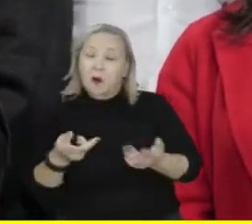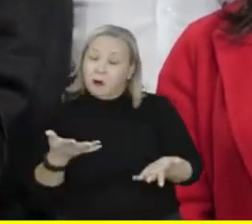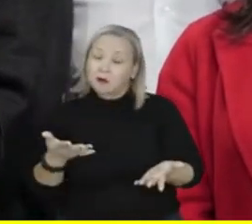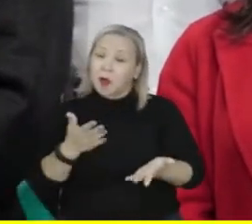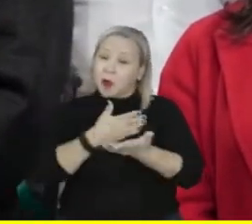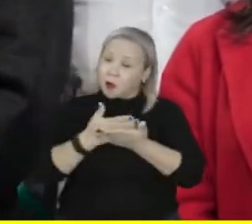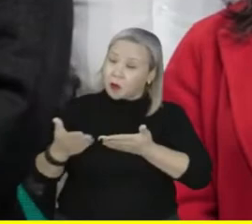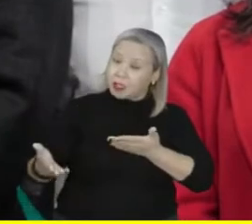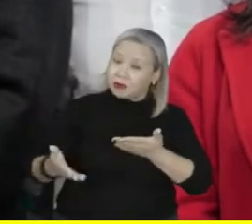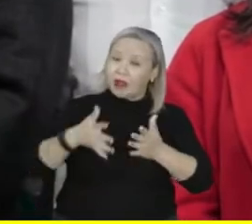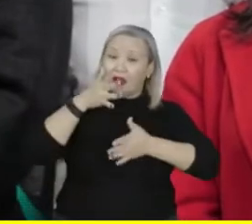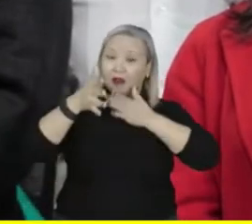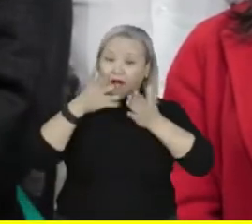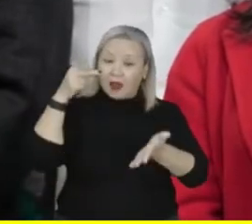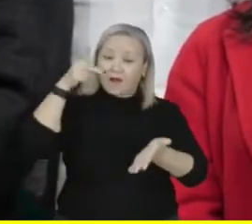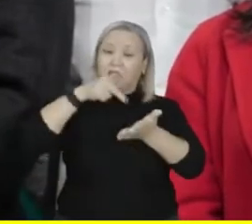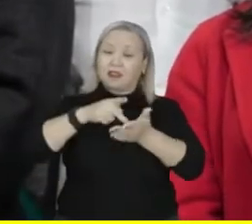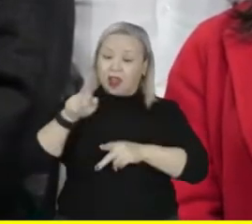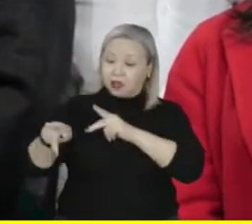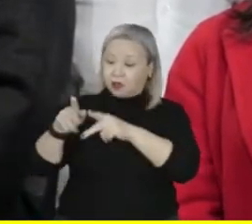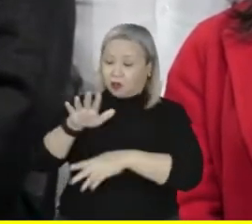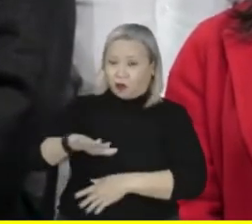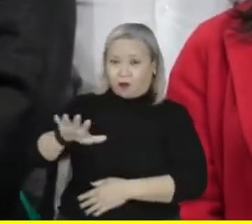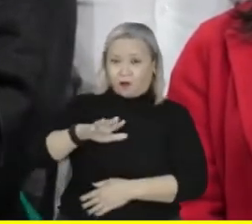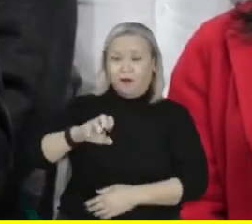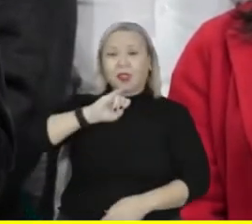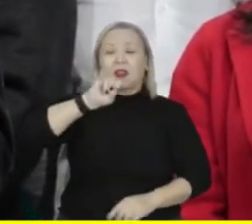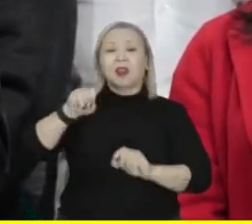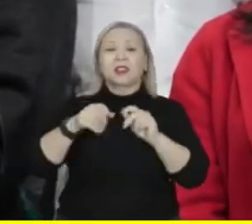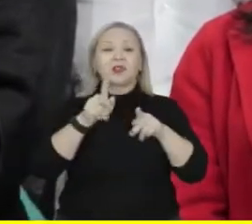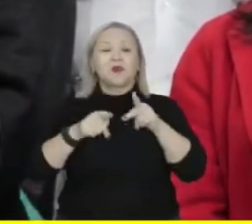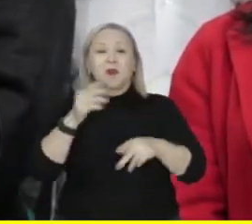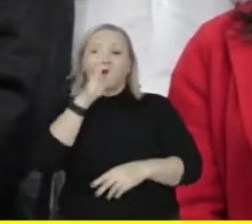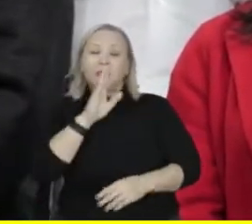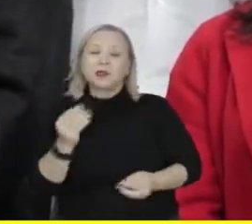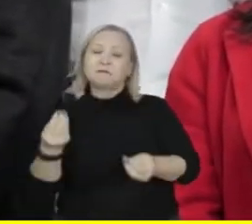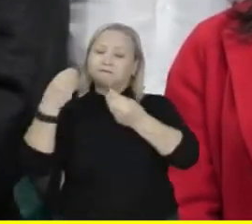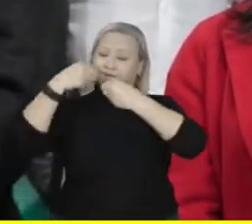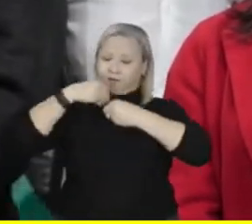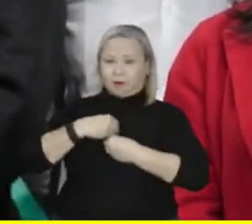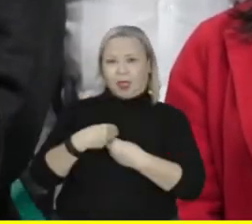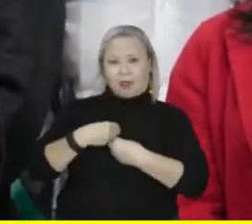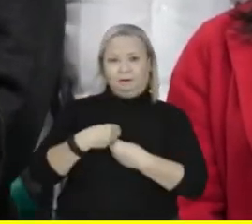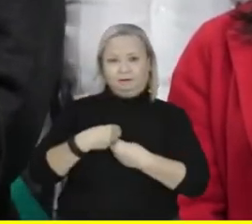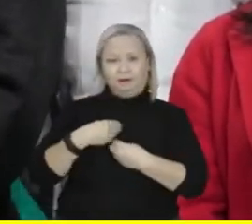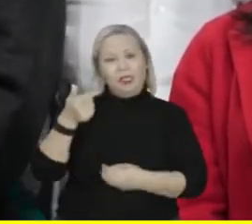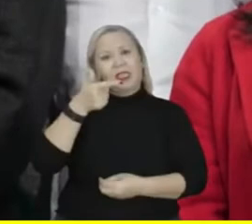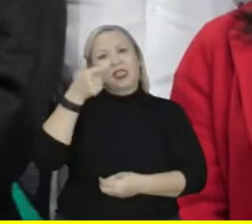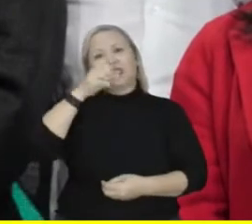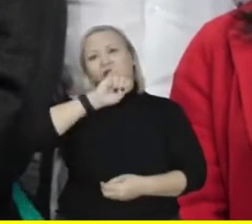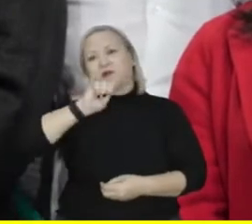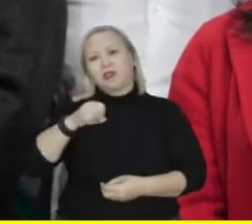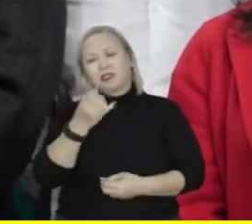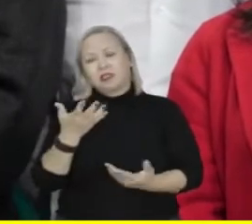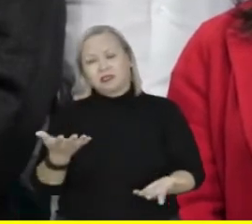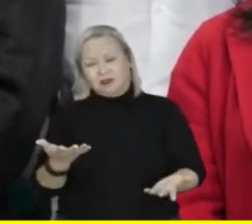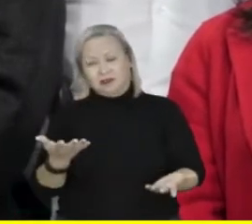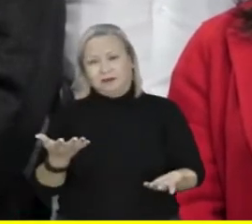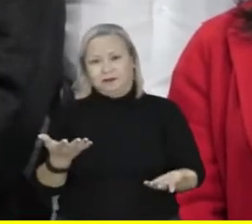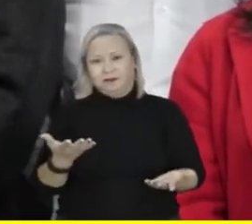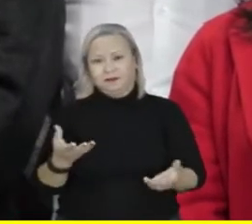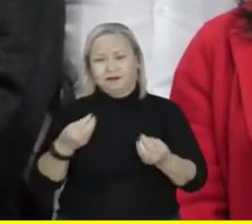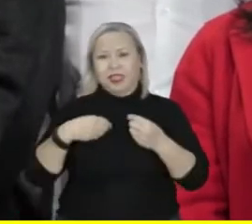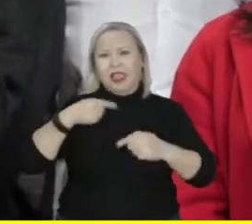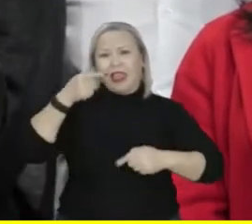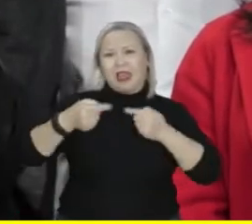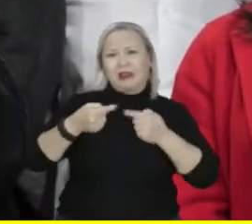eu acho que é uma chance que o povo brasileiro me dá é uma segunda chance ou naquele naquele debate não valeu